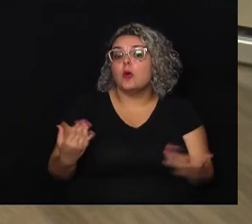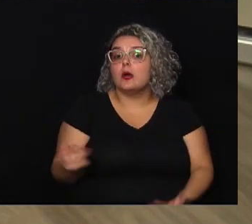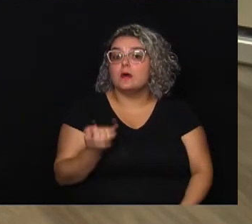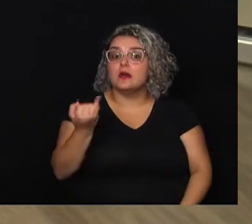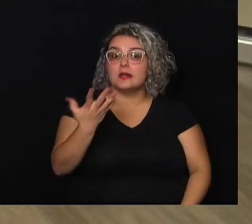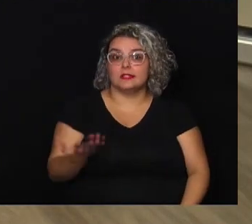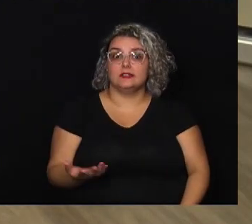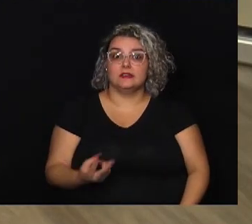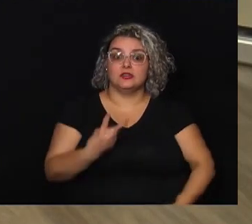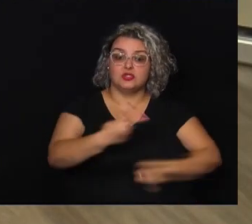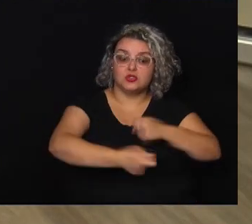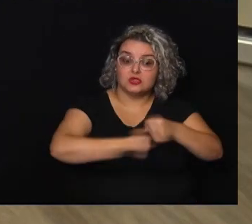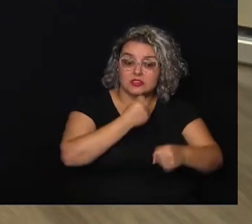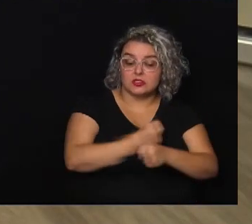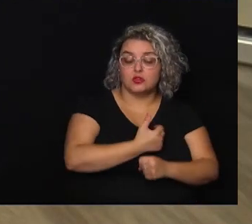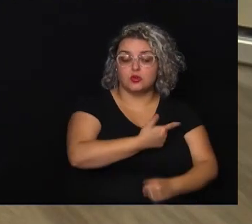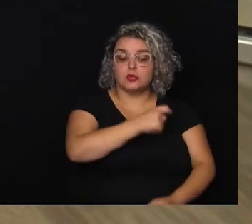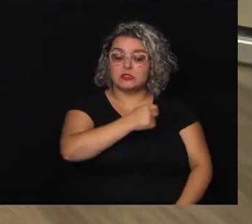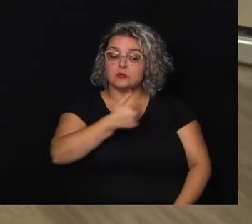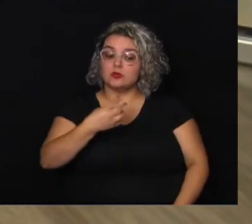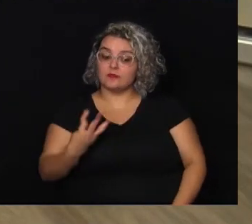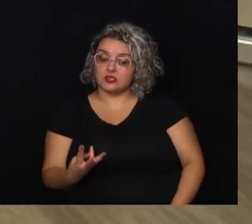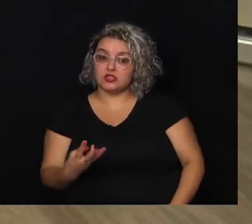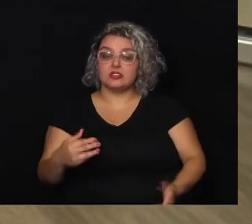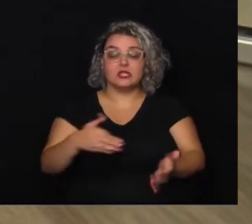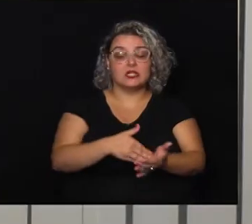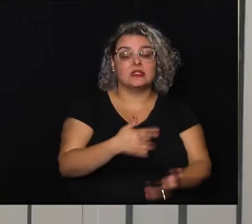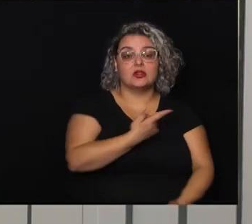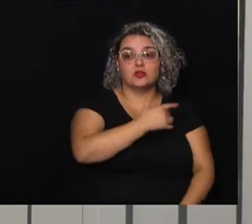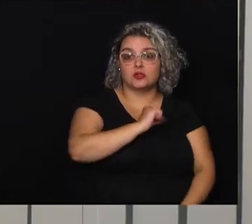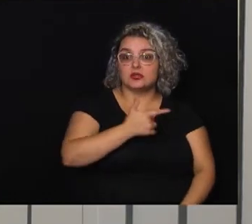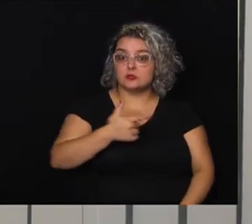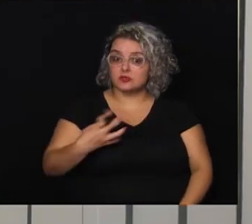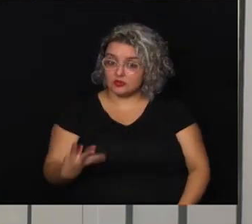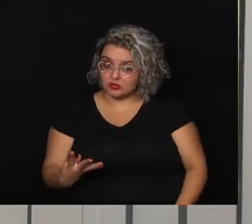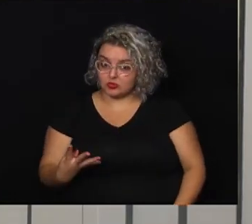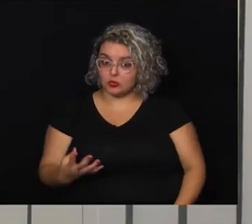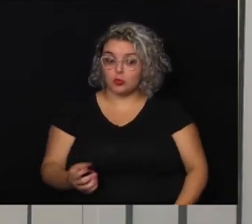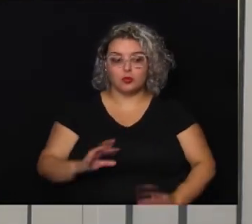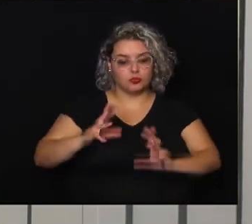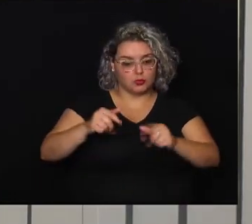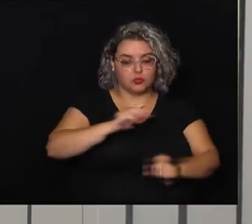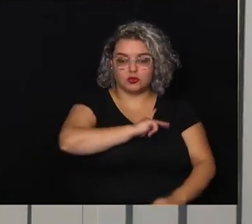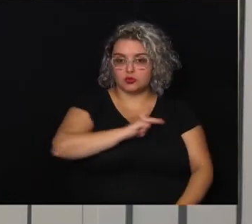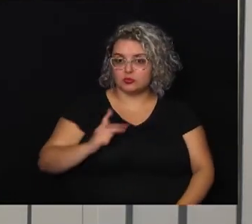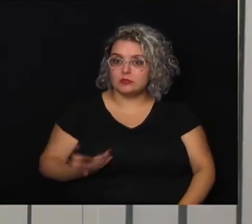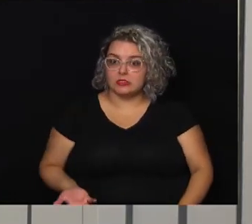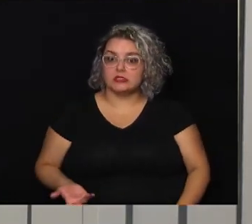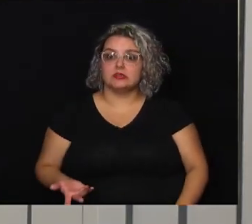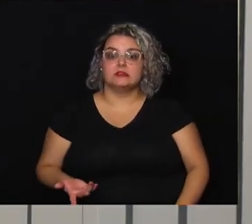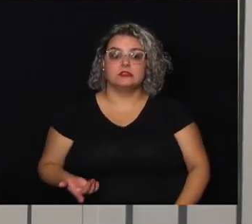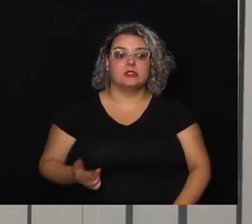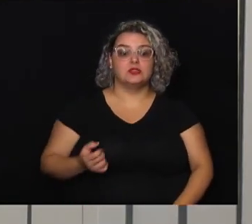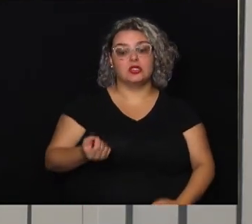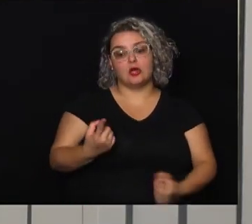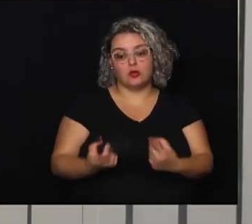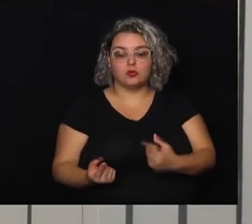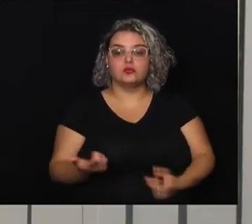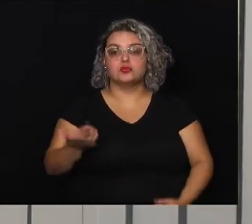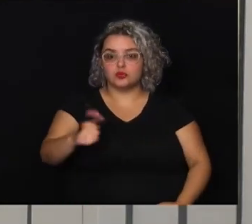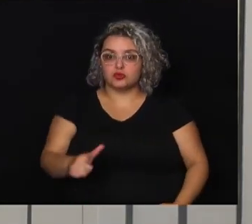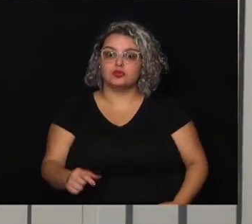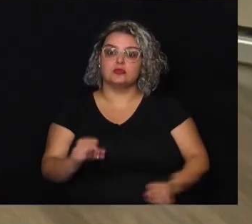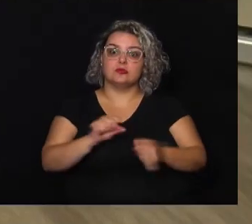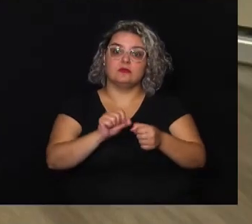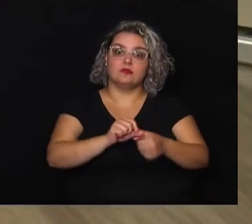biênio de 2023, 2024, com os novos presidentes, alguns continuando, né, dando continuidade ao trabalho que fora